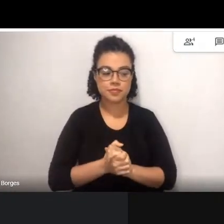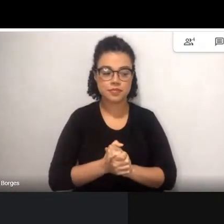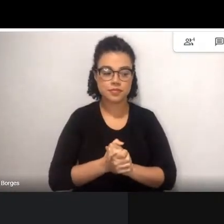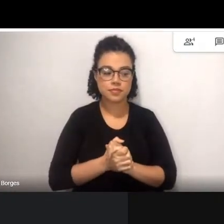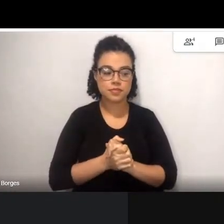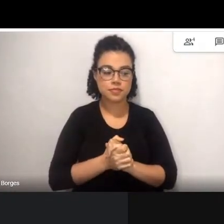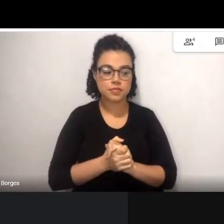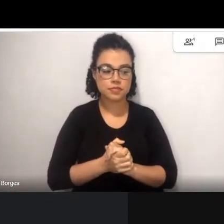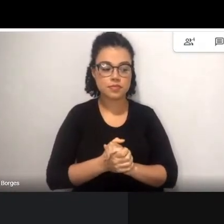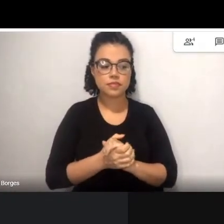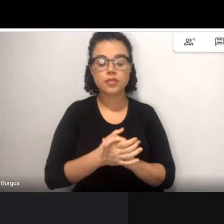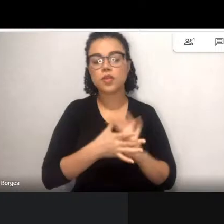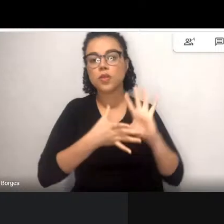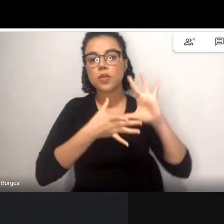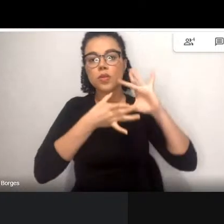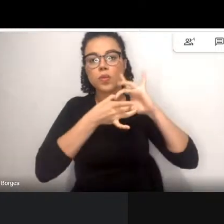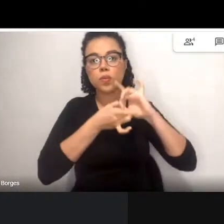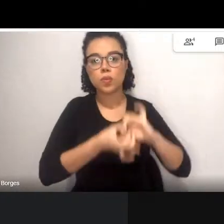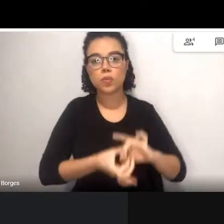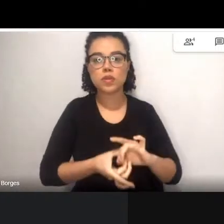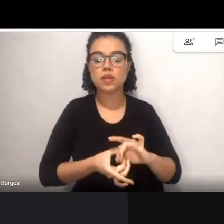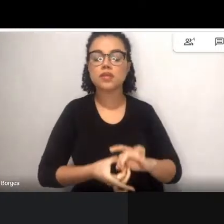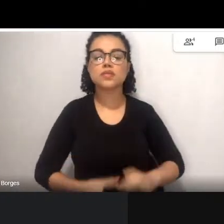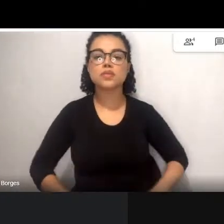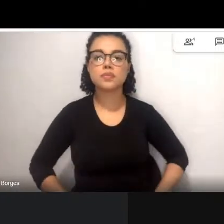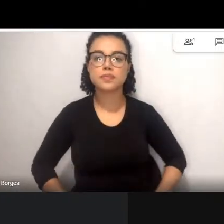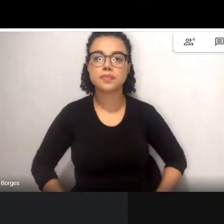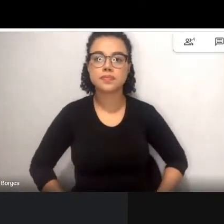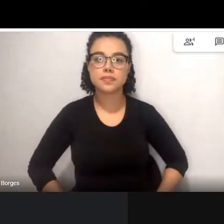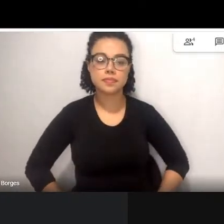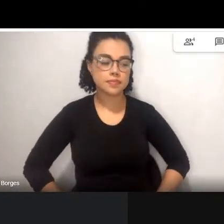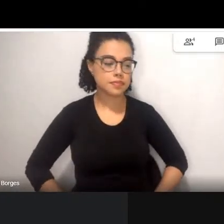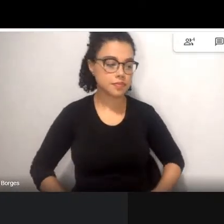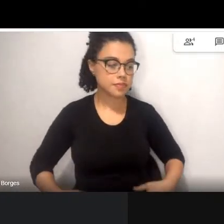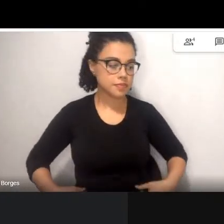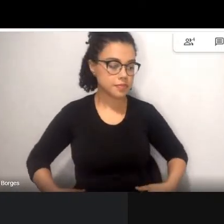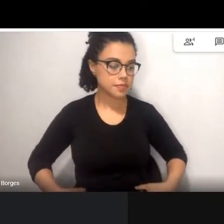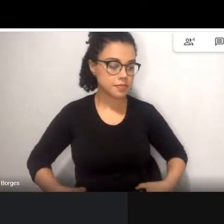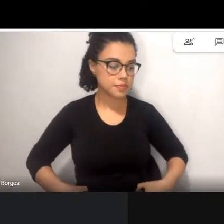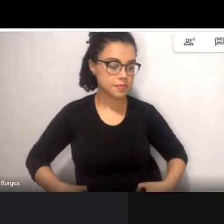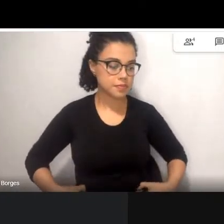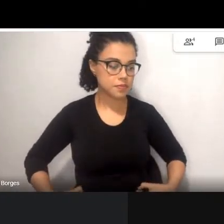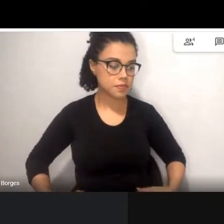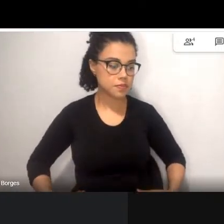realidade, é, saiu os slides.